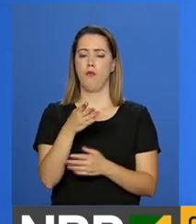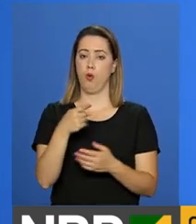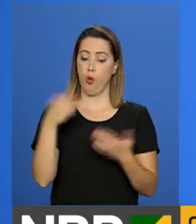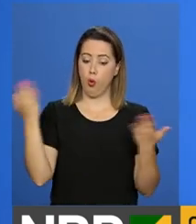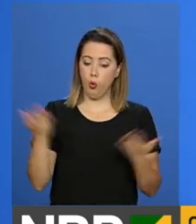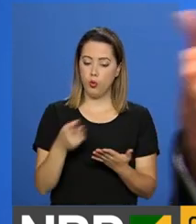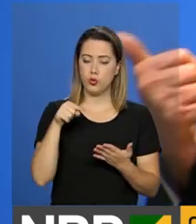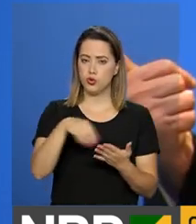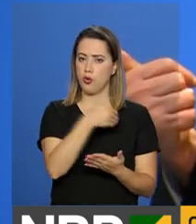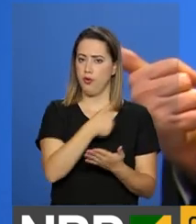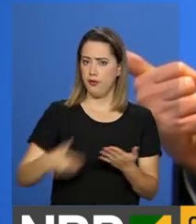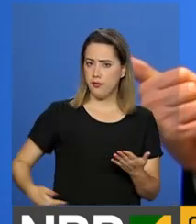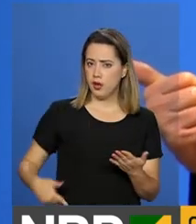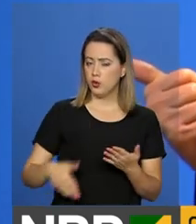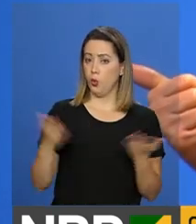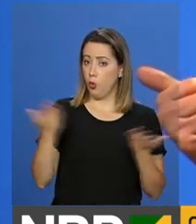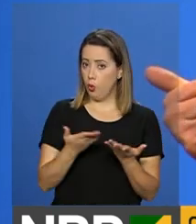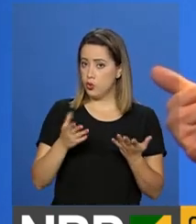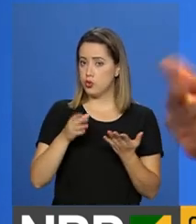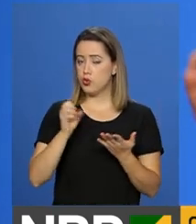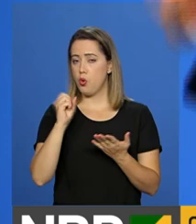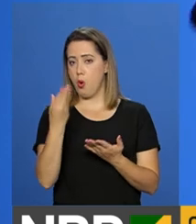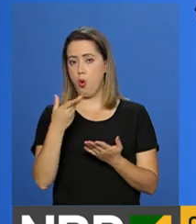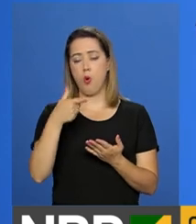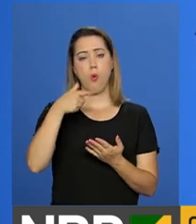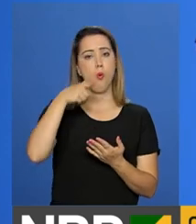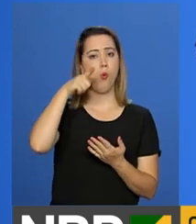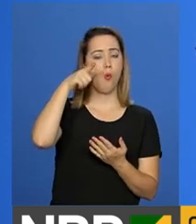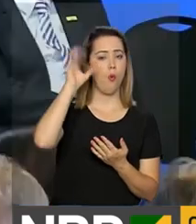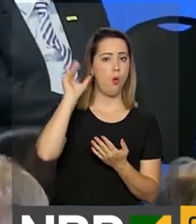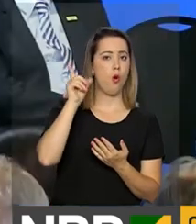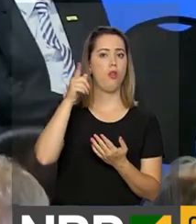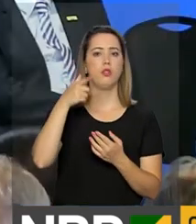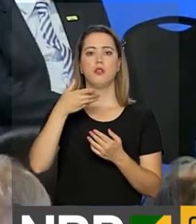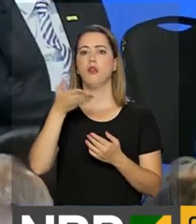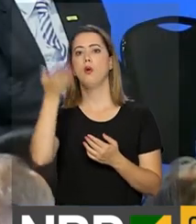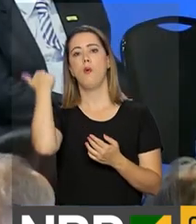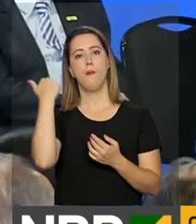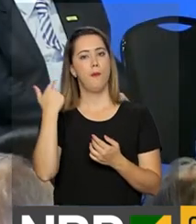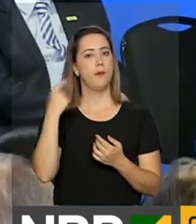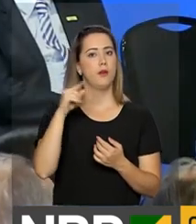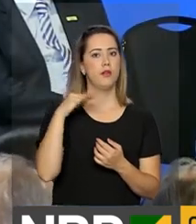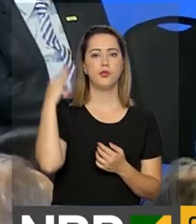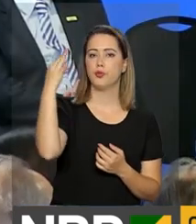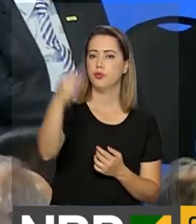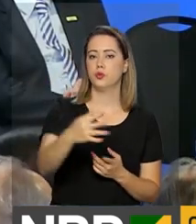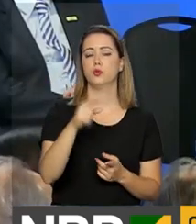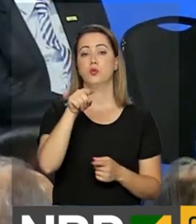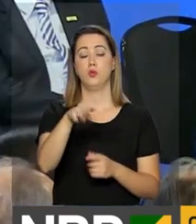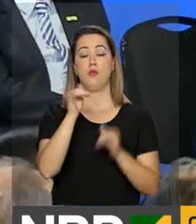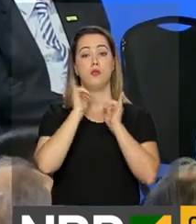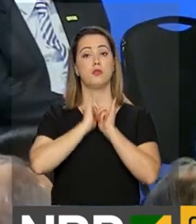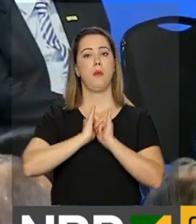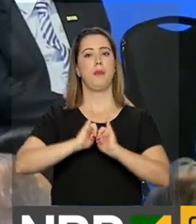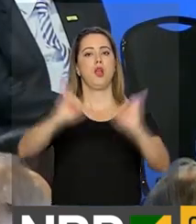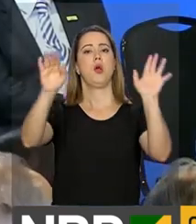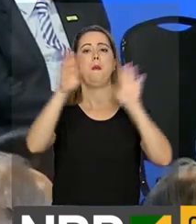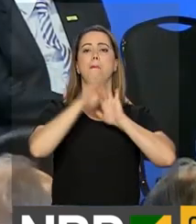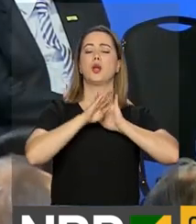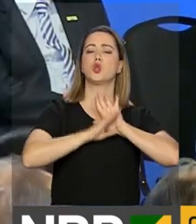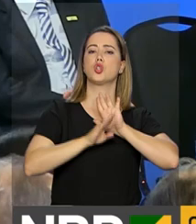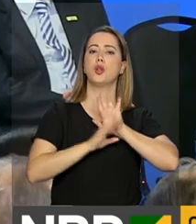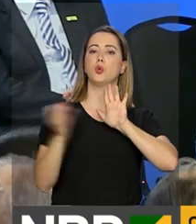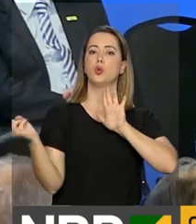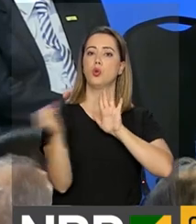hoje, ou você governo antes, ontem, ou quem será governo amanhã, quando você lança um projeto qualquer, uma